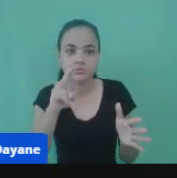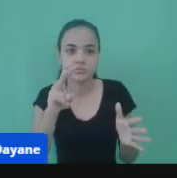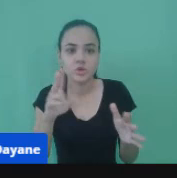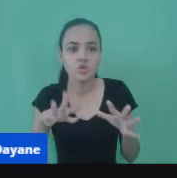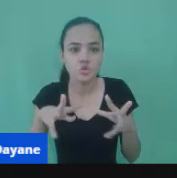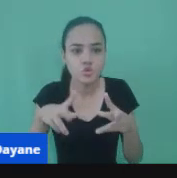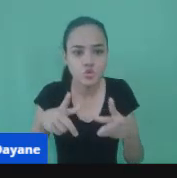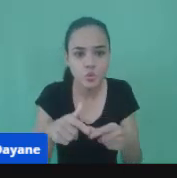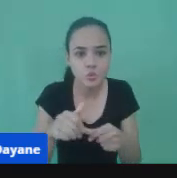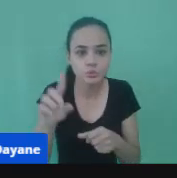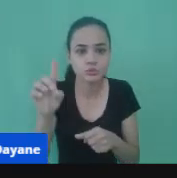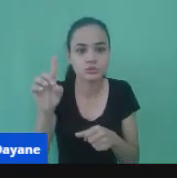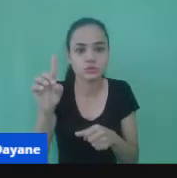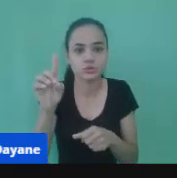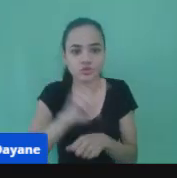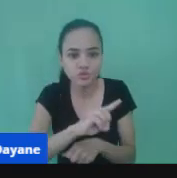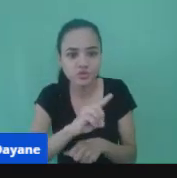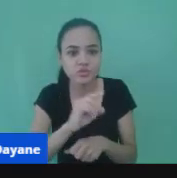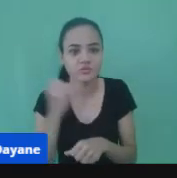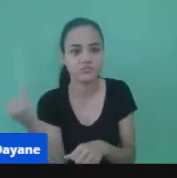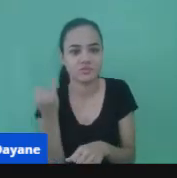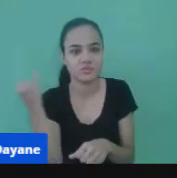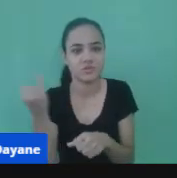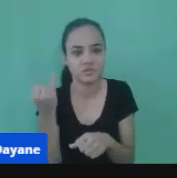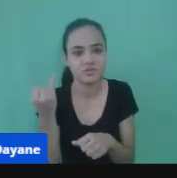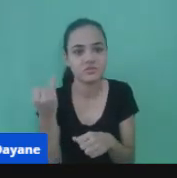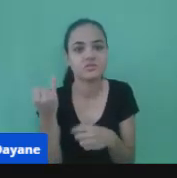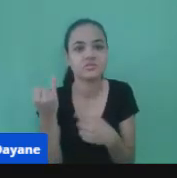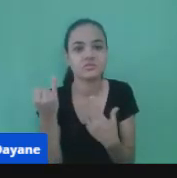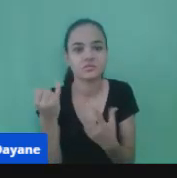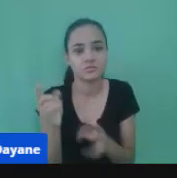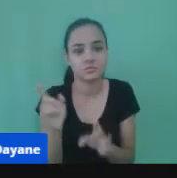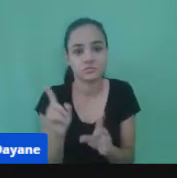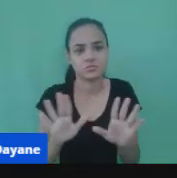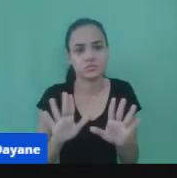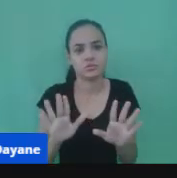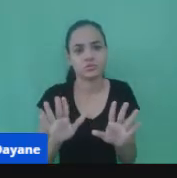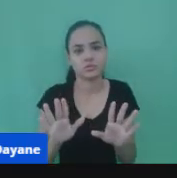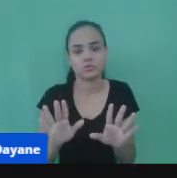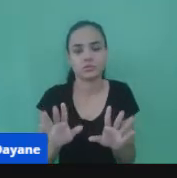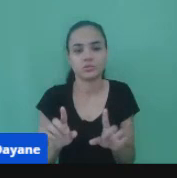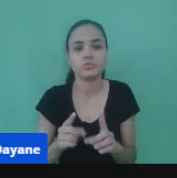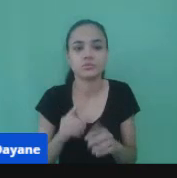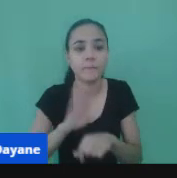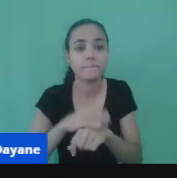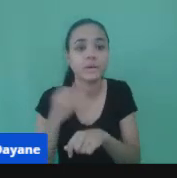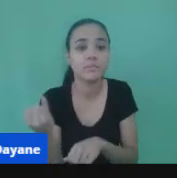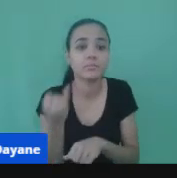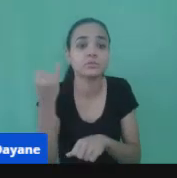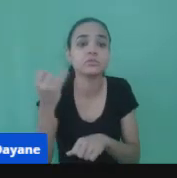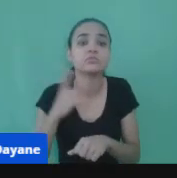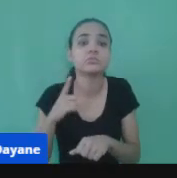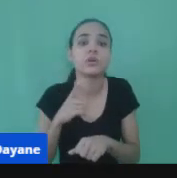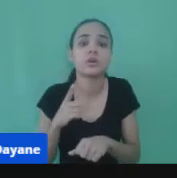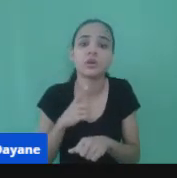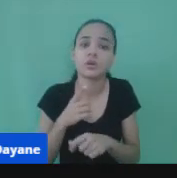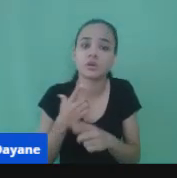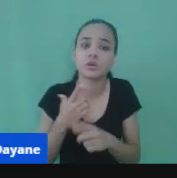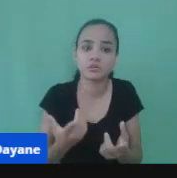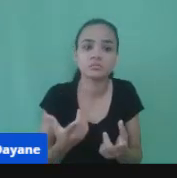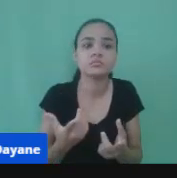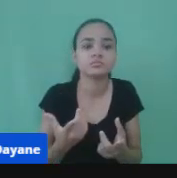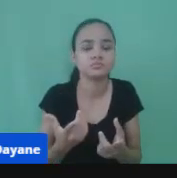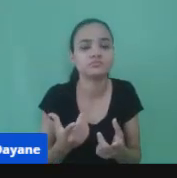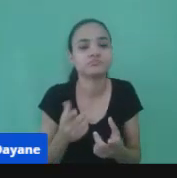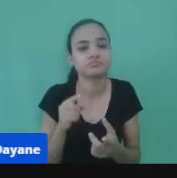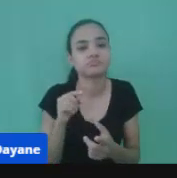os encontros importantes, assim, os mais importantes estão aí. A gente não vai falar de todos, né? Mas vamos falar de algum. Então, assim, a partir